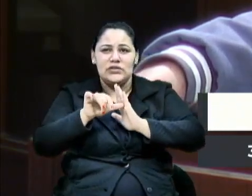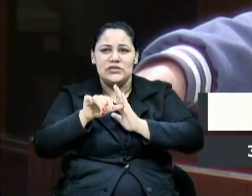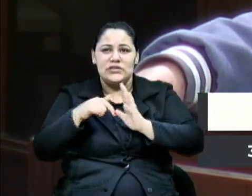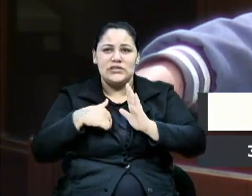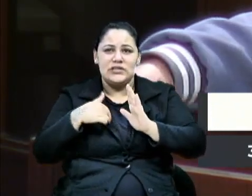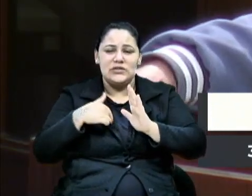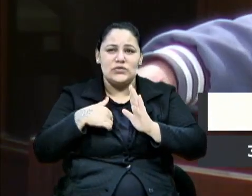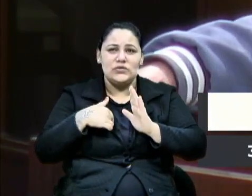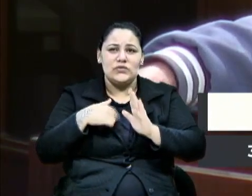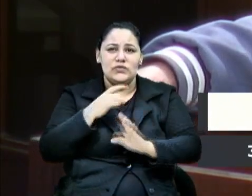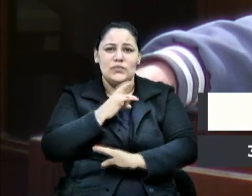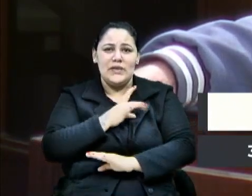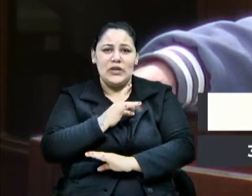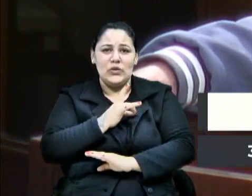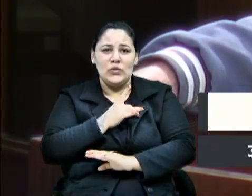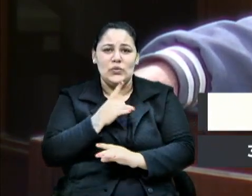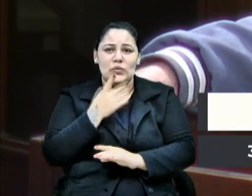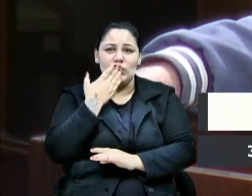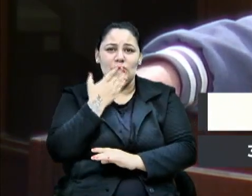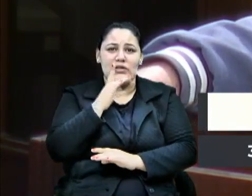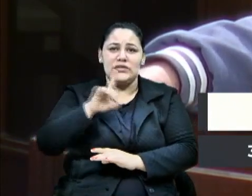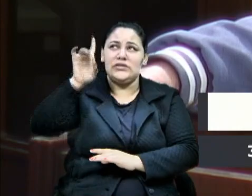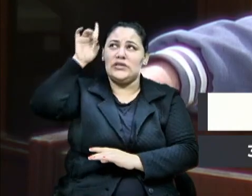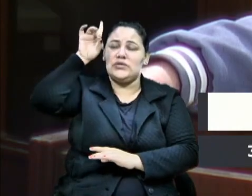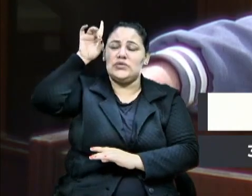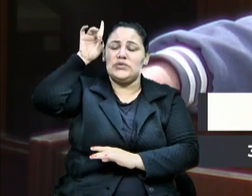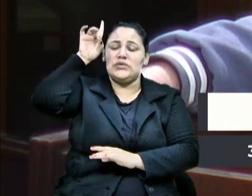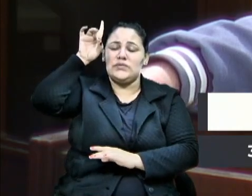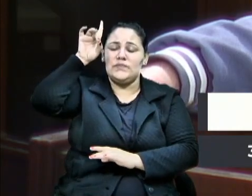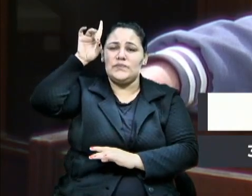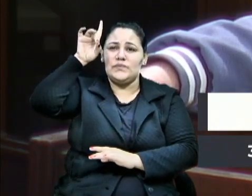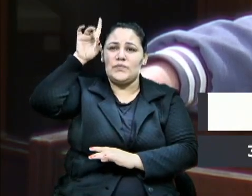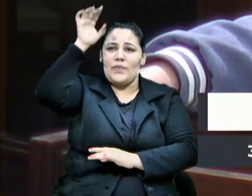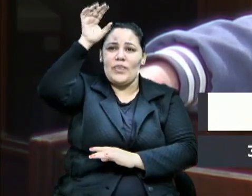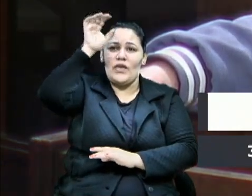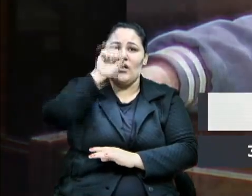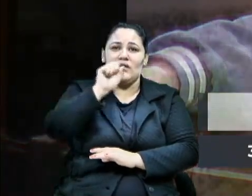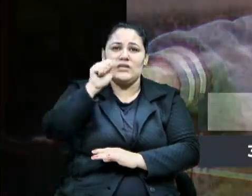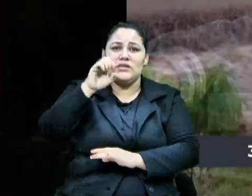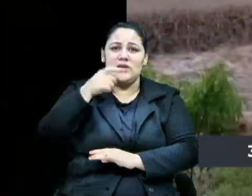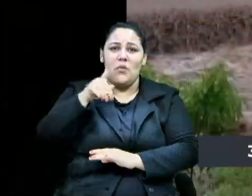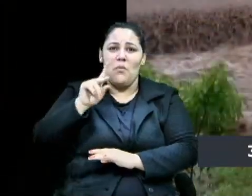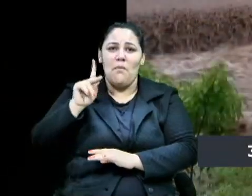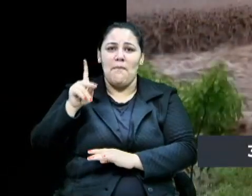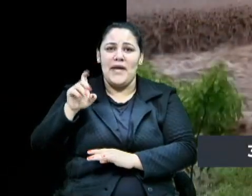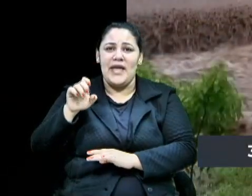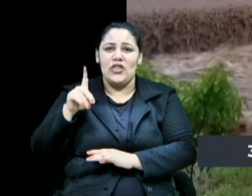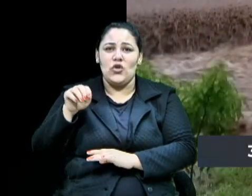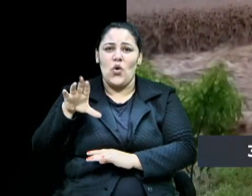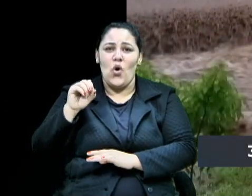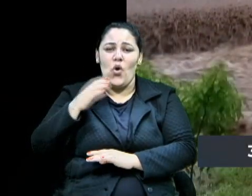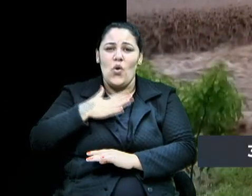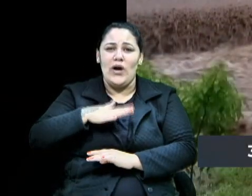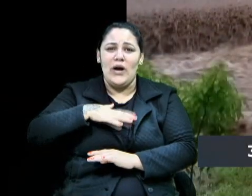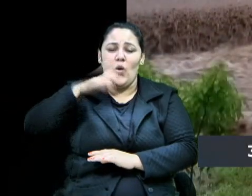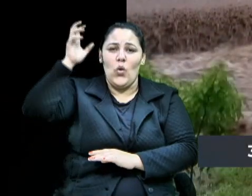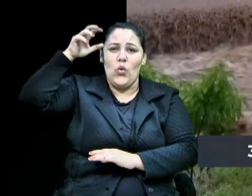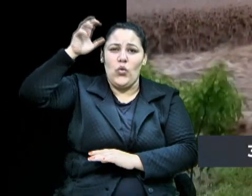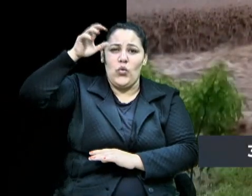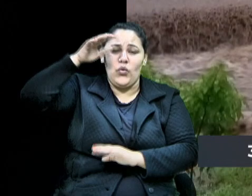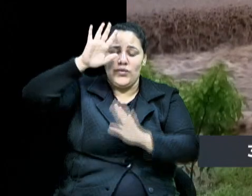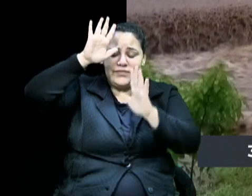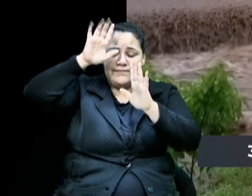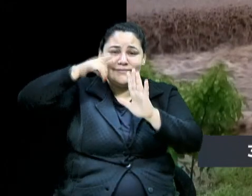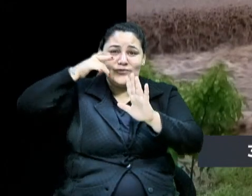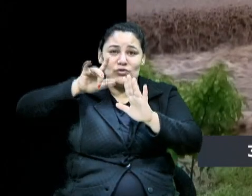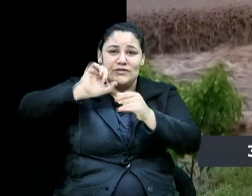vez, eu peço a Deus, São Pedro, que devagar que dê tempo de nós fazer esses tão prometidos